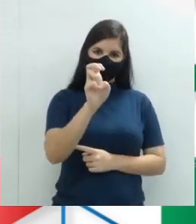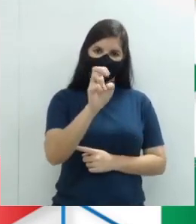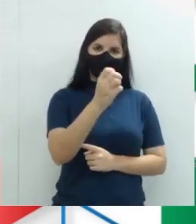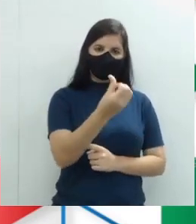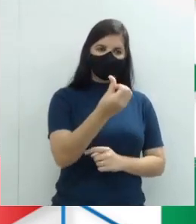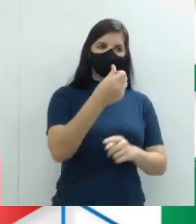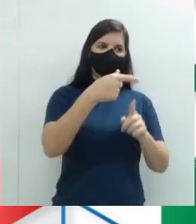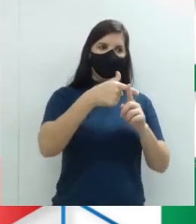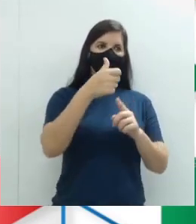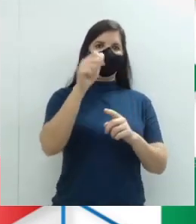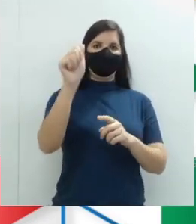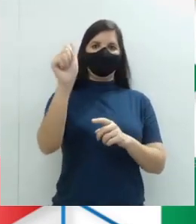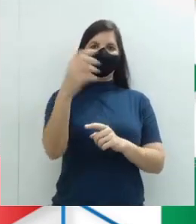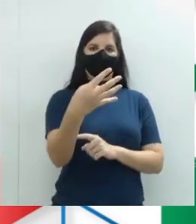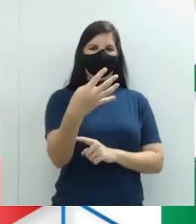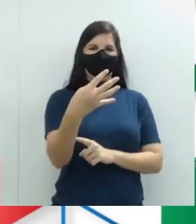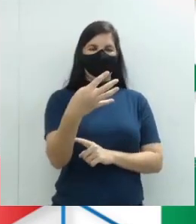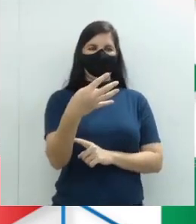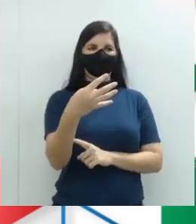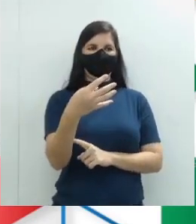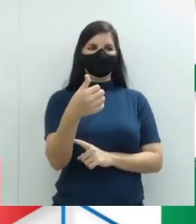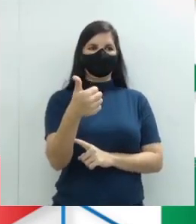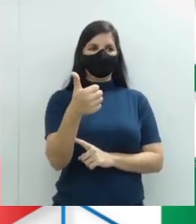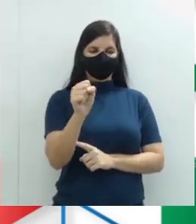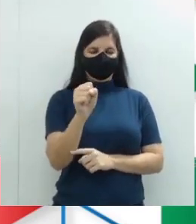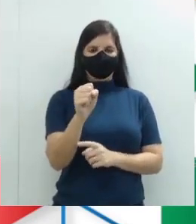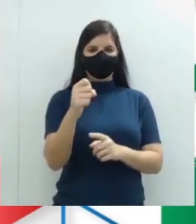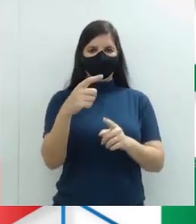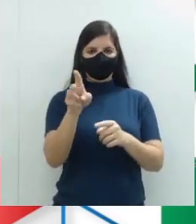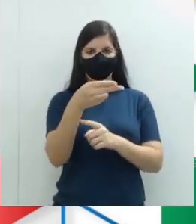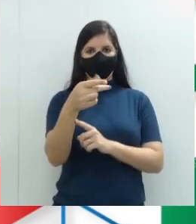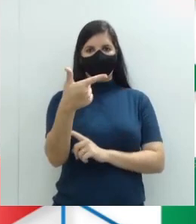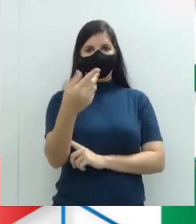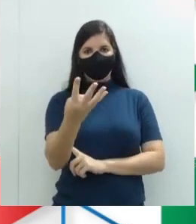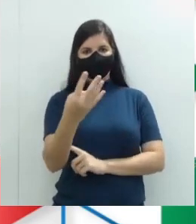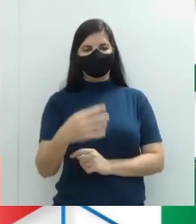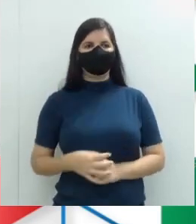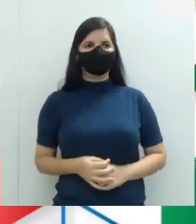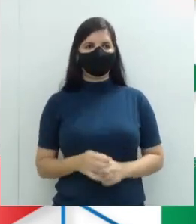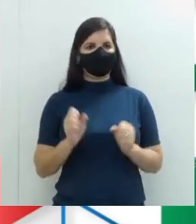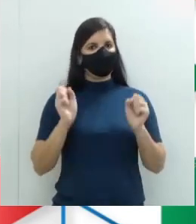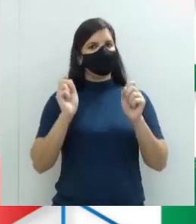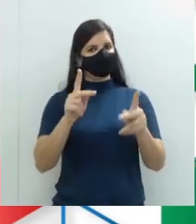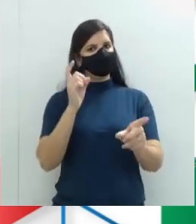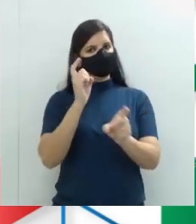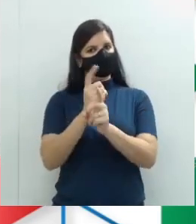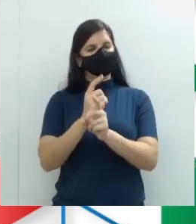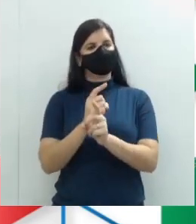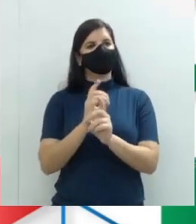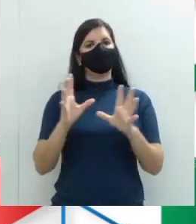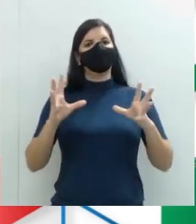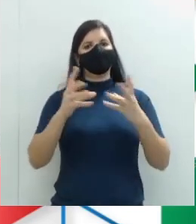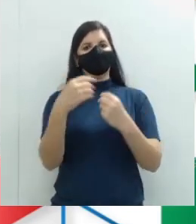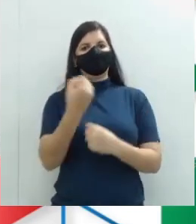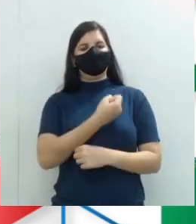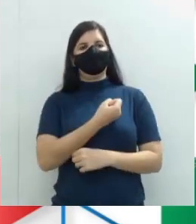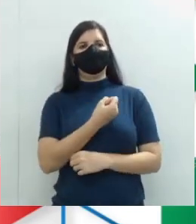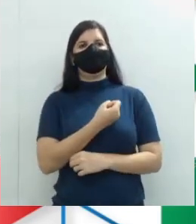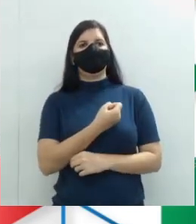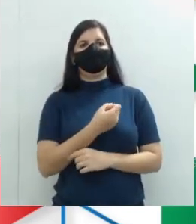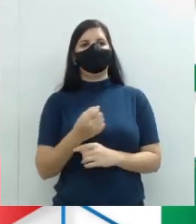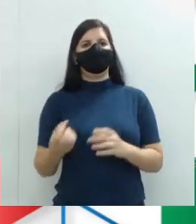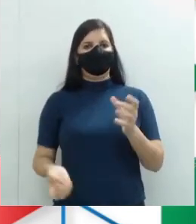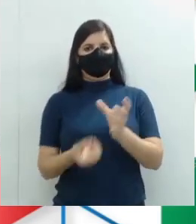mais A4, ou seja, 6 mais 18, que vai dar 24. Achamos todos os termos, agora é